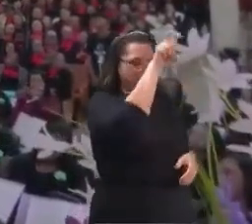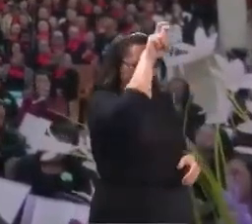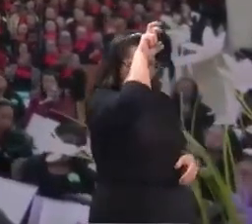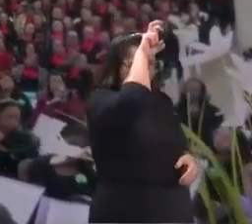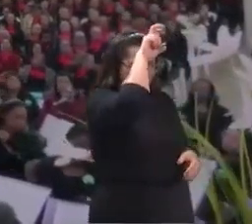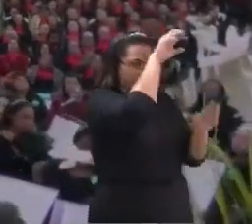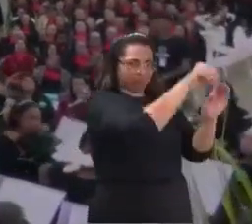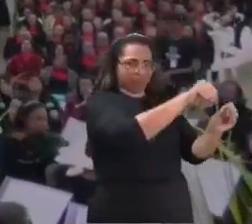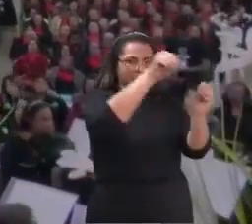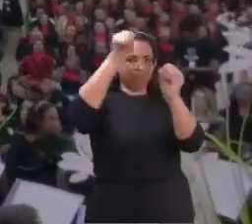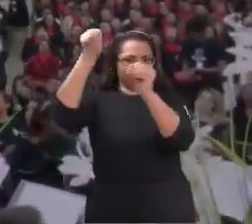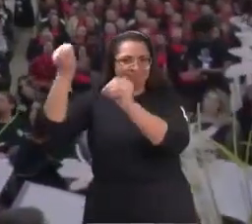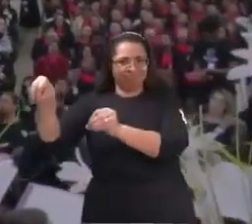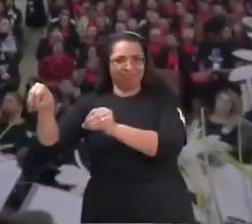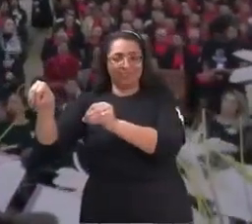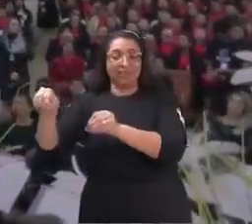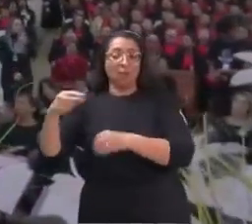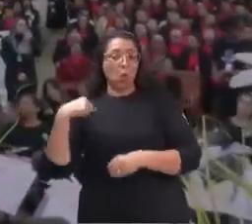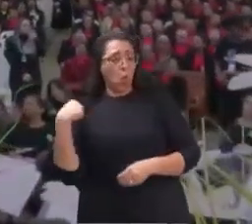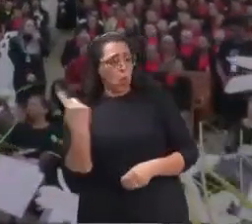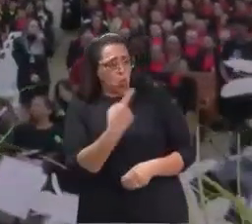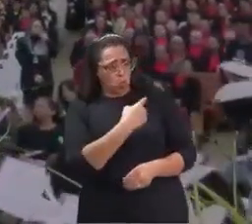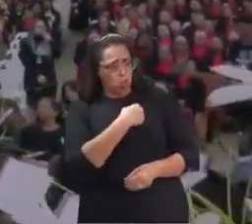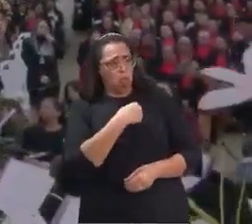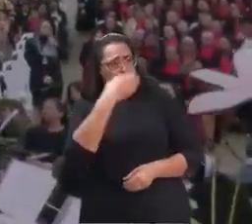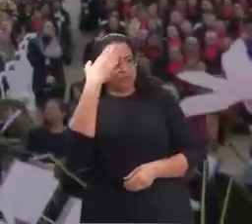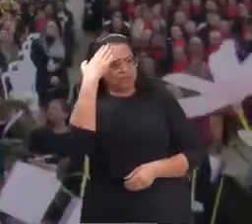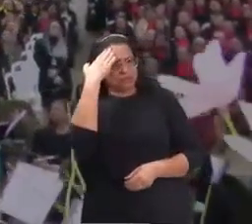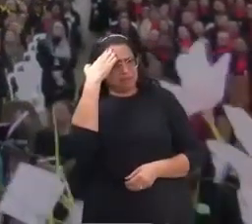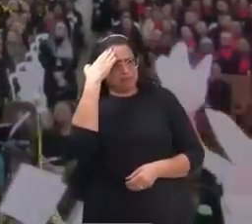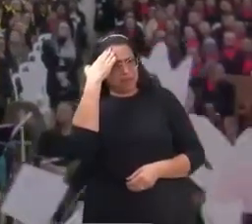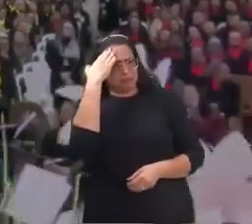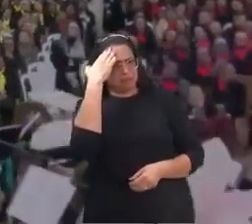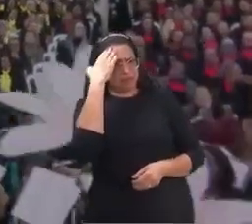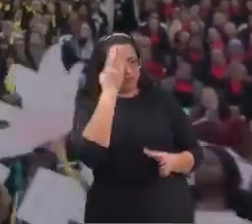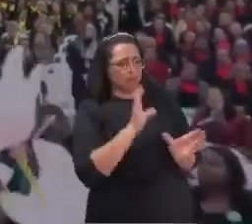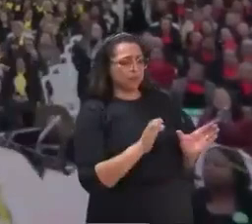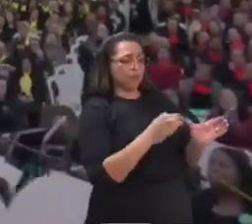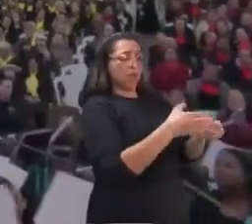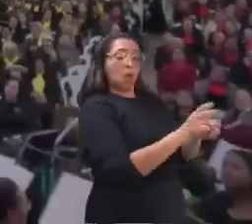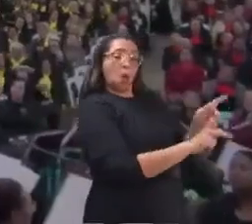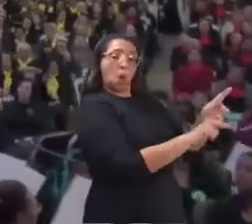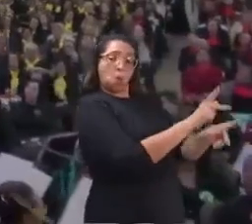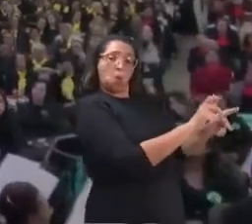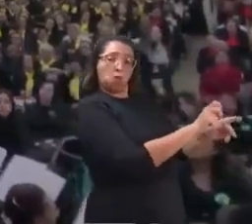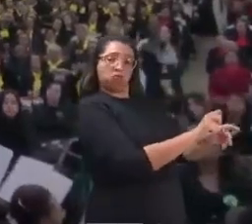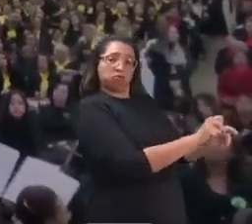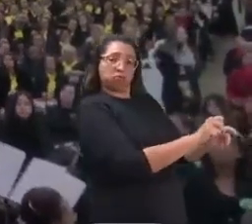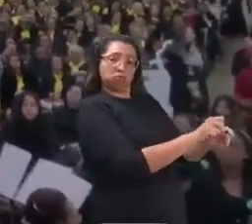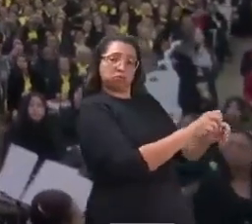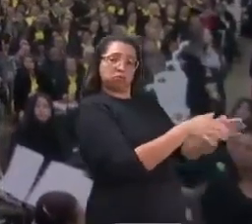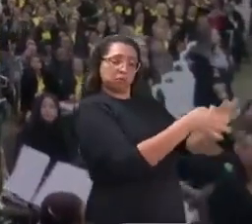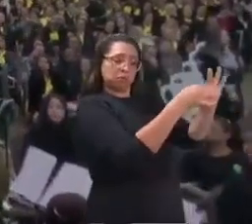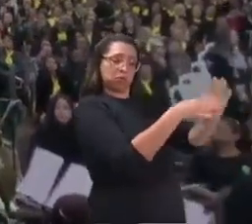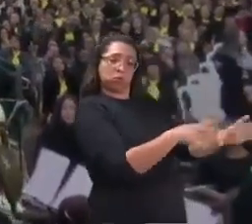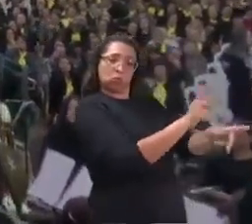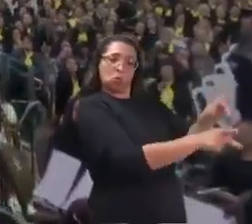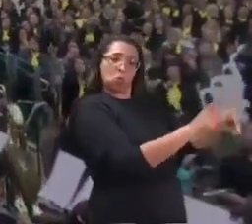E para nós o herói é Moisés. E deixamos ela para trás.